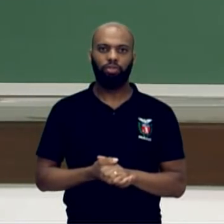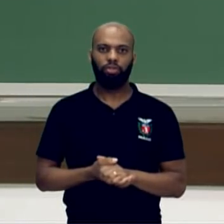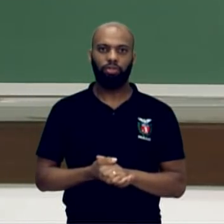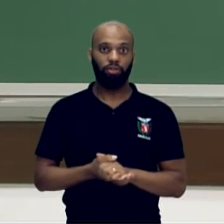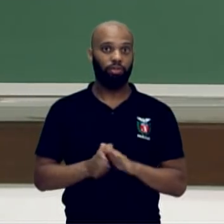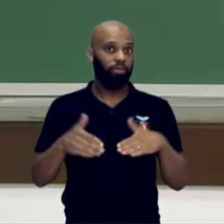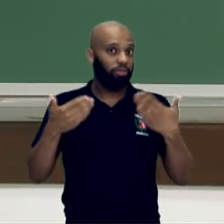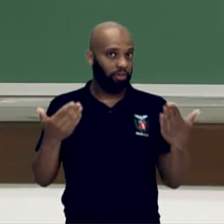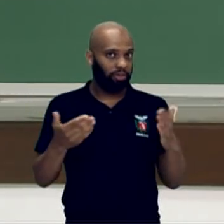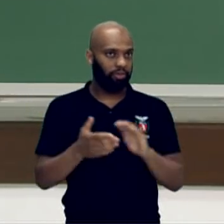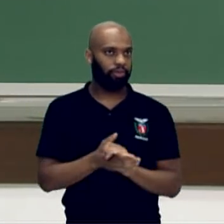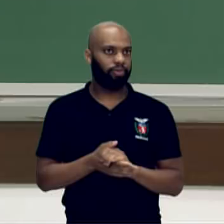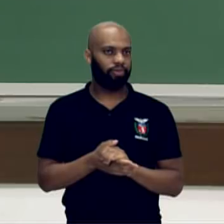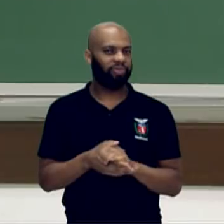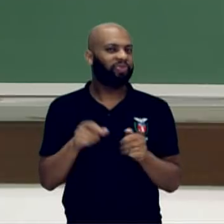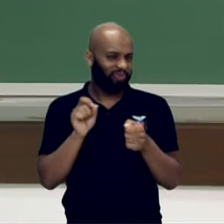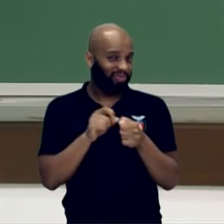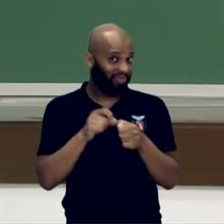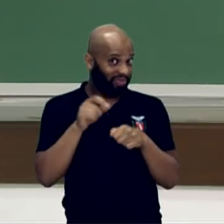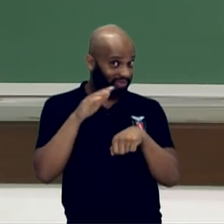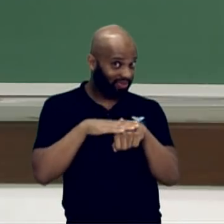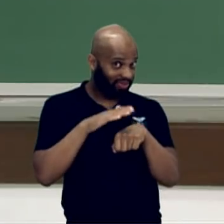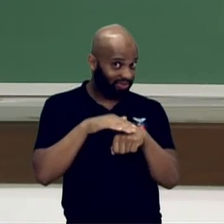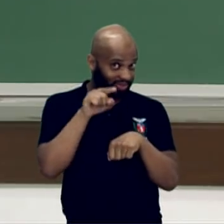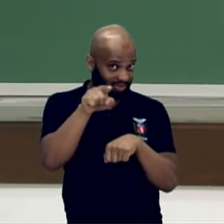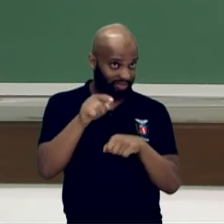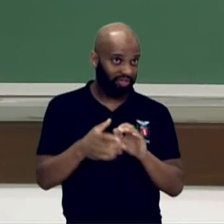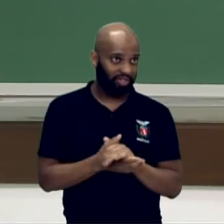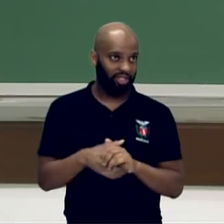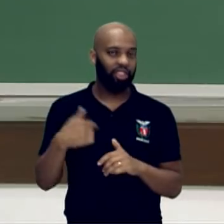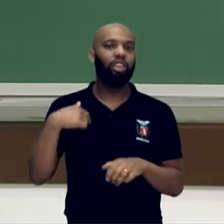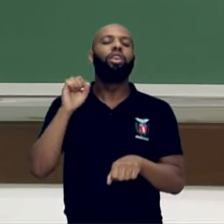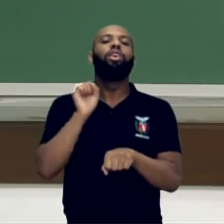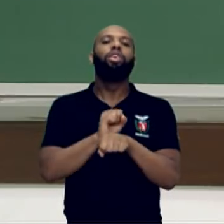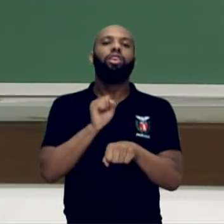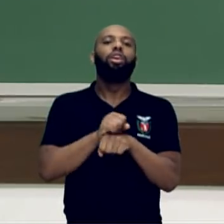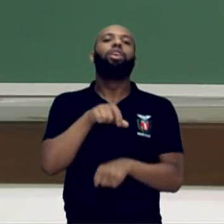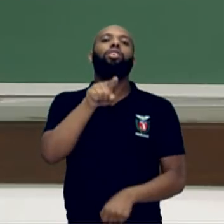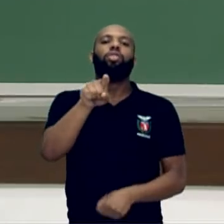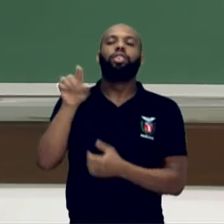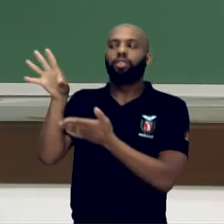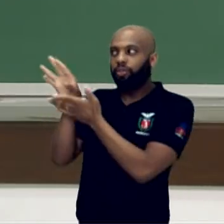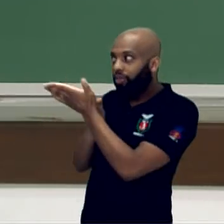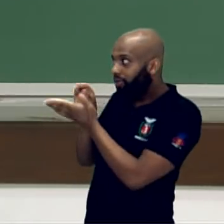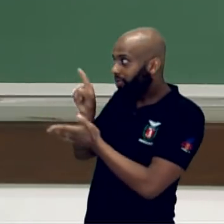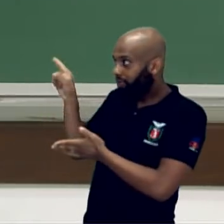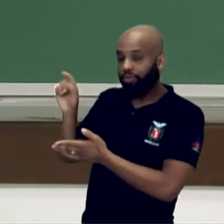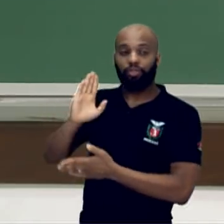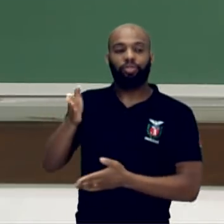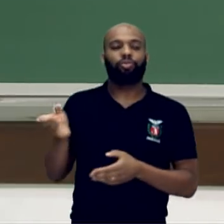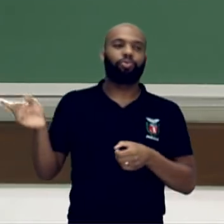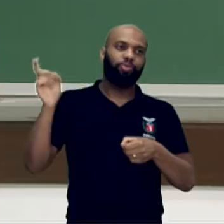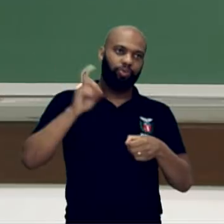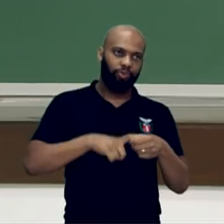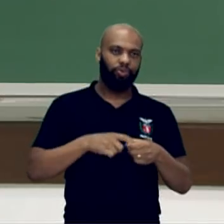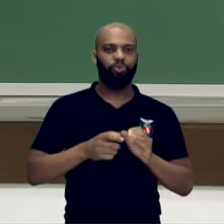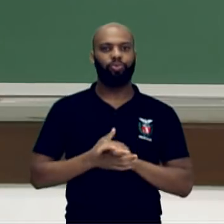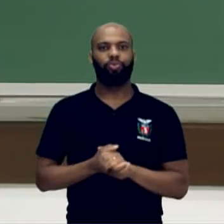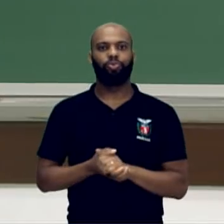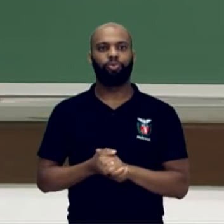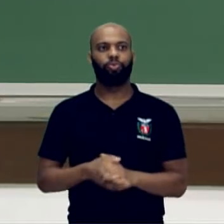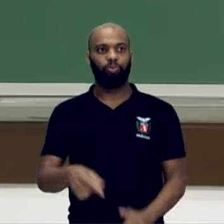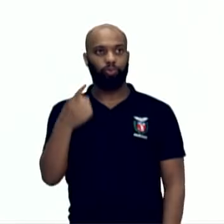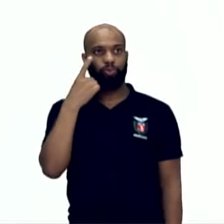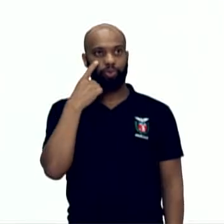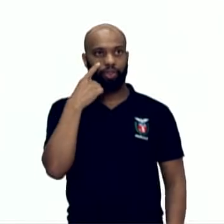E aí, uma produção textual? Vou deixar um tempinho para vocês copiarem e já voltamos. Olha